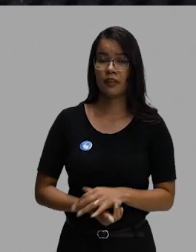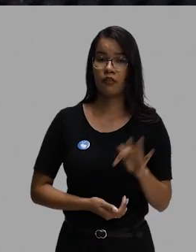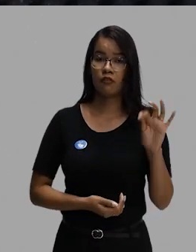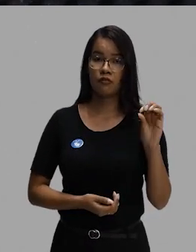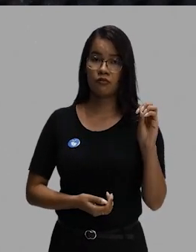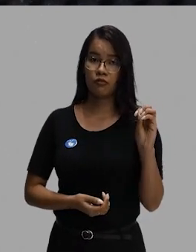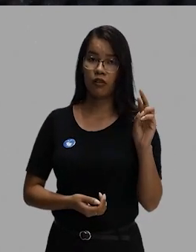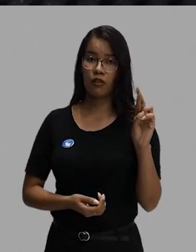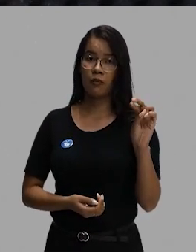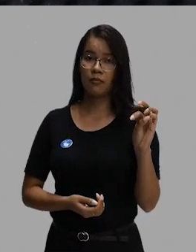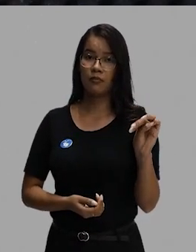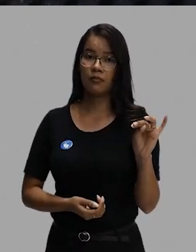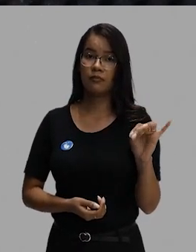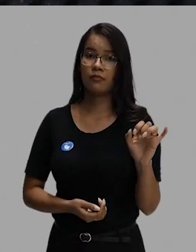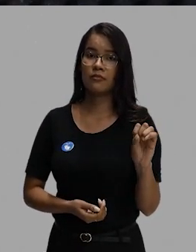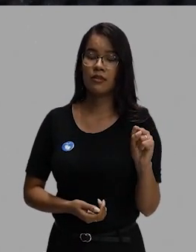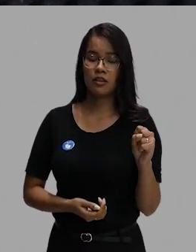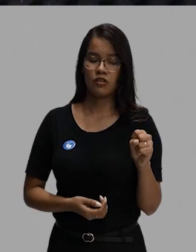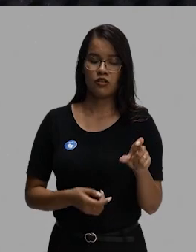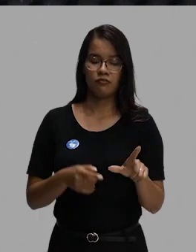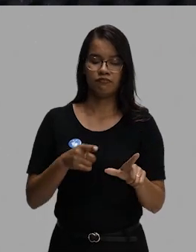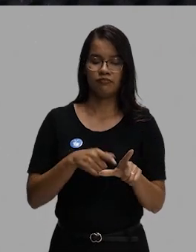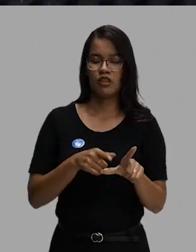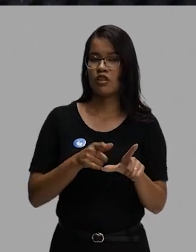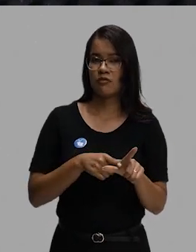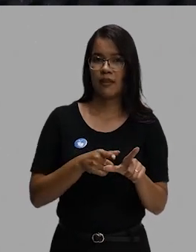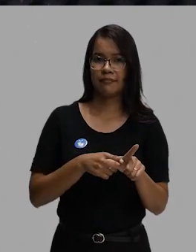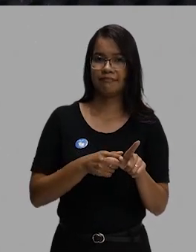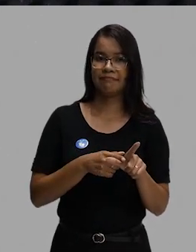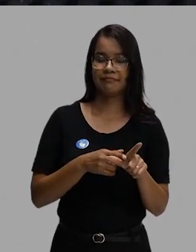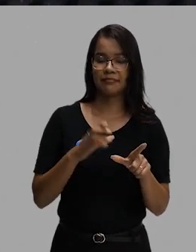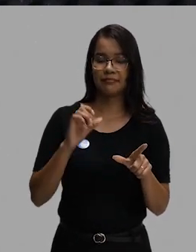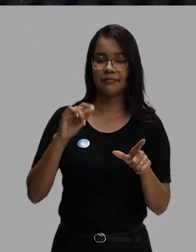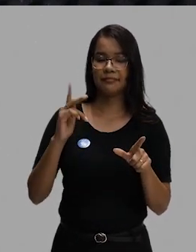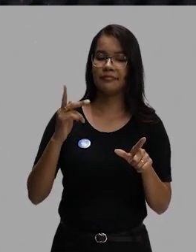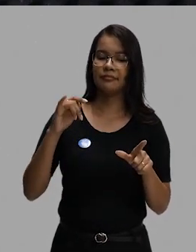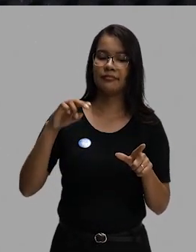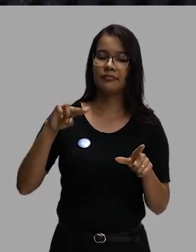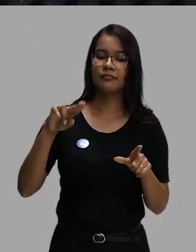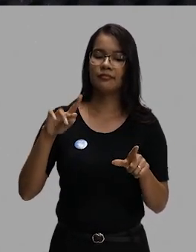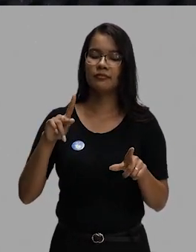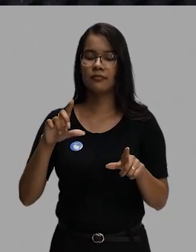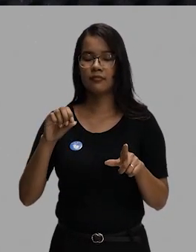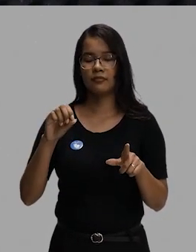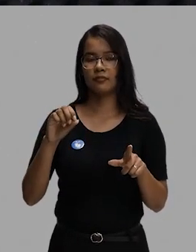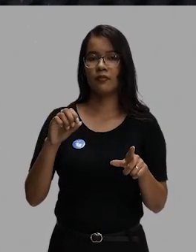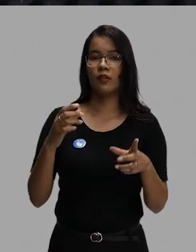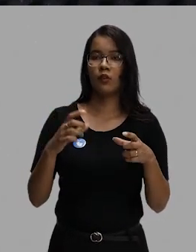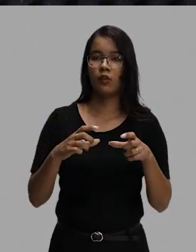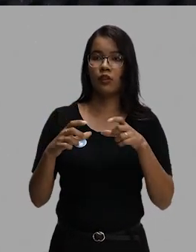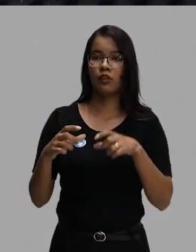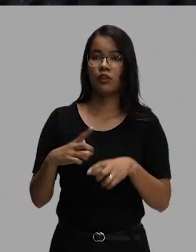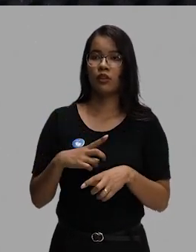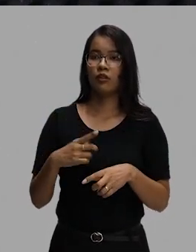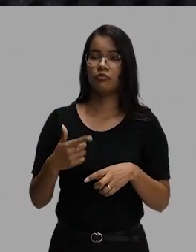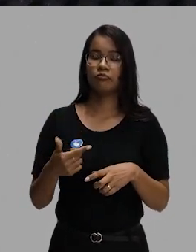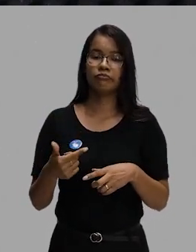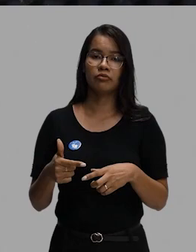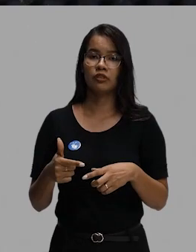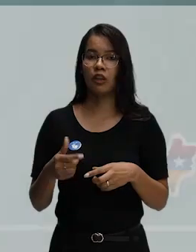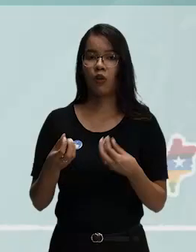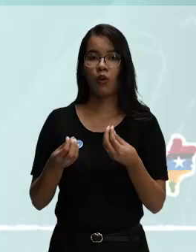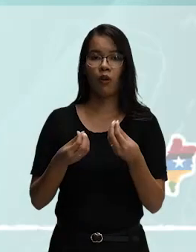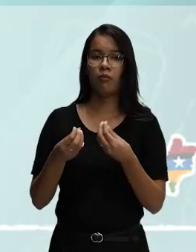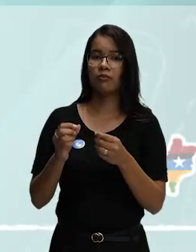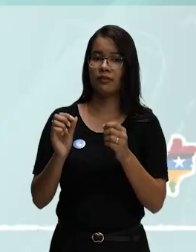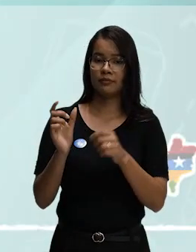formais, de chinelinho, de roupa bem despojada, onde não cabia dentro do